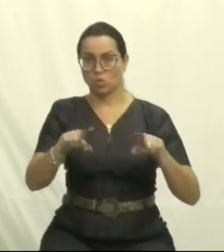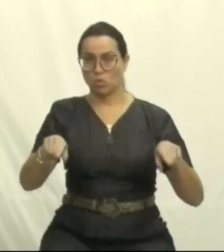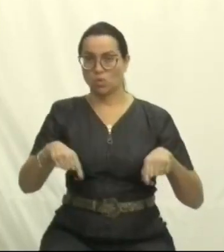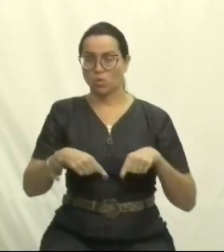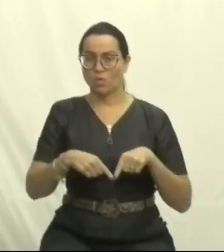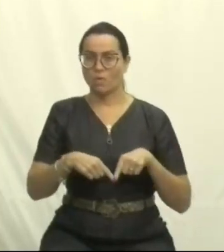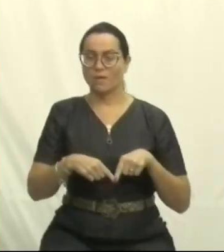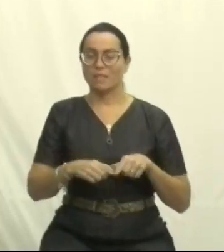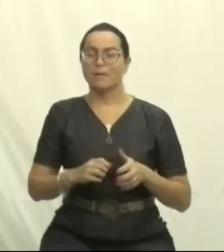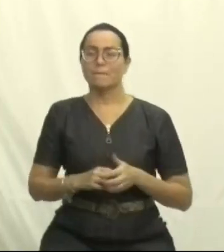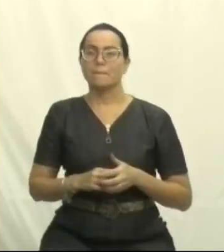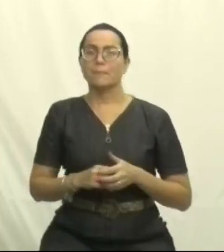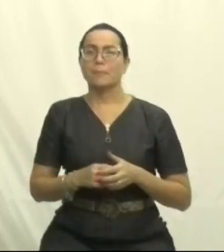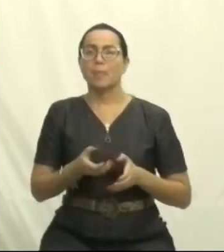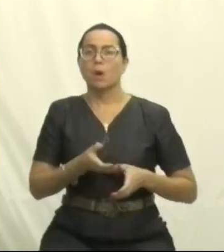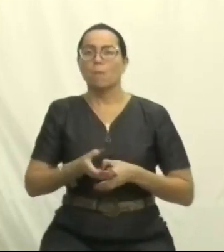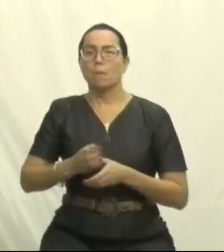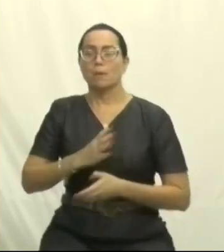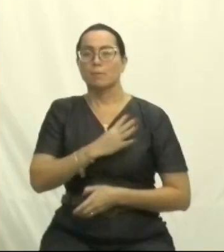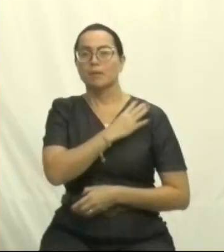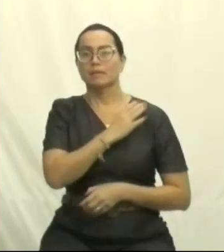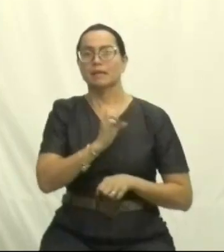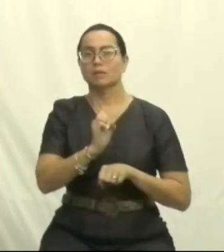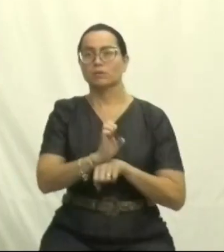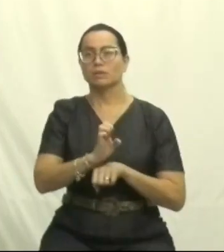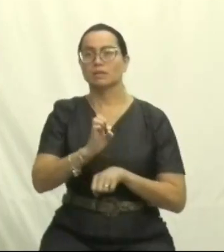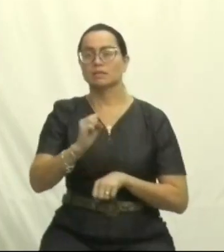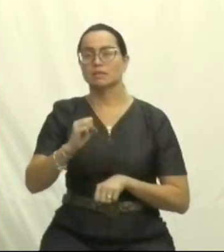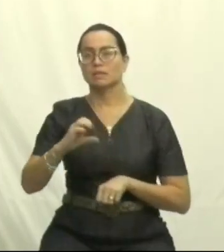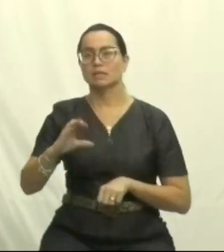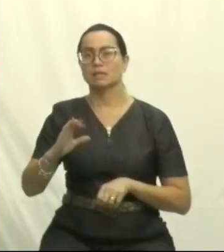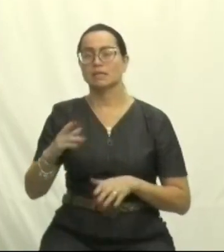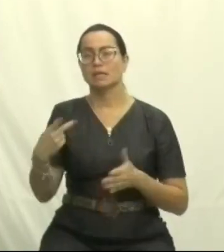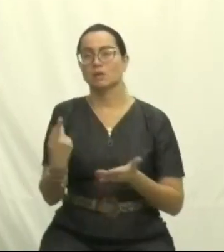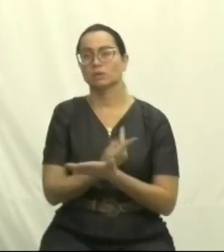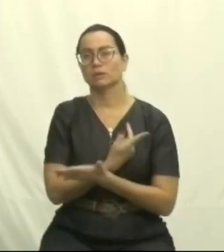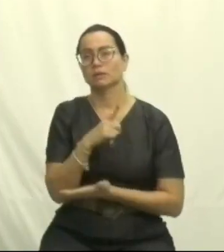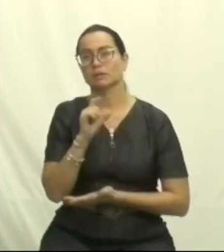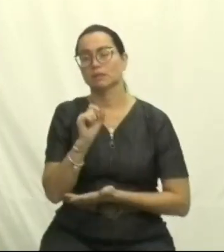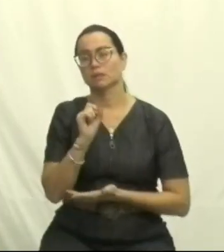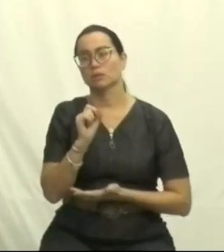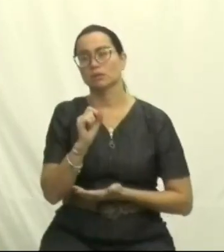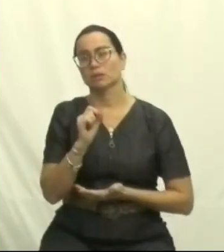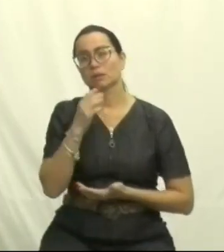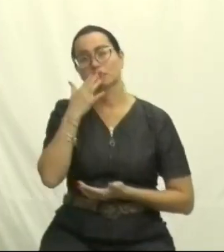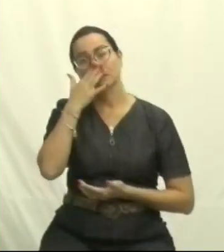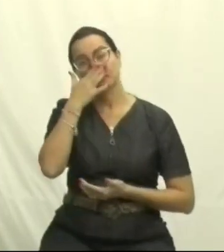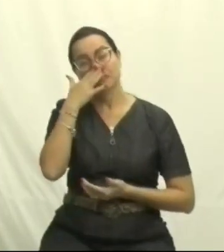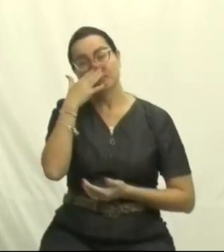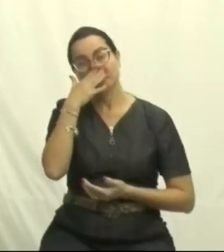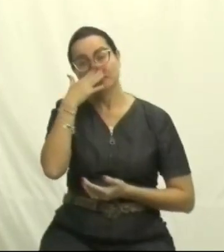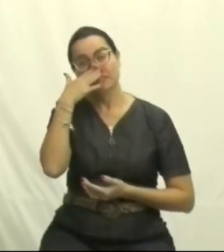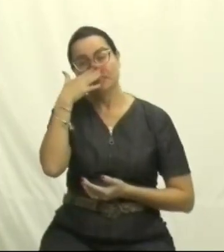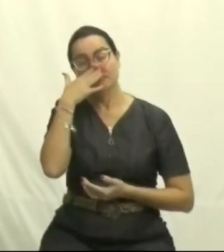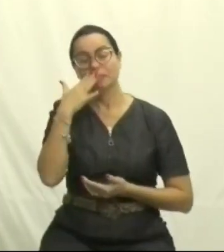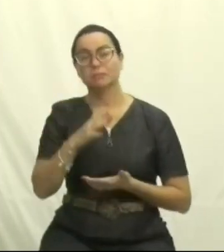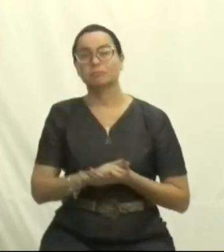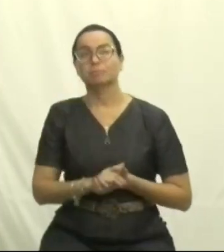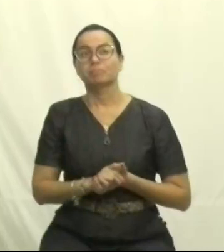Militar de Santa Catarina está localizado em uma edificação da Casan, na